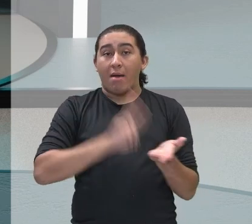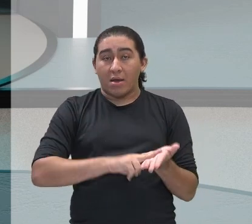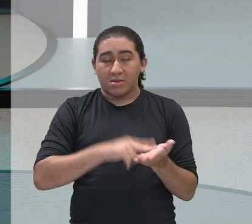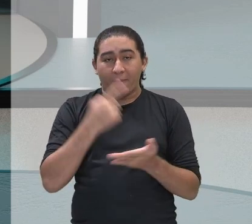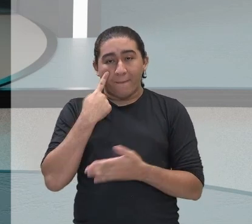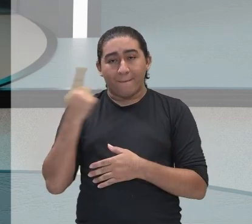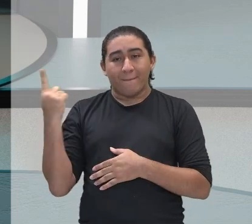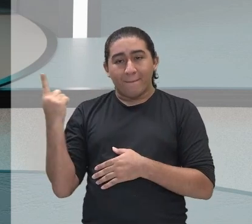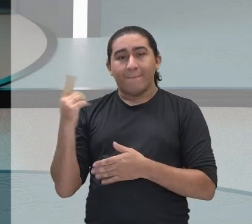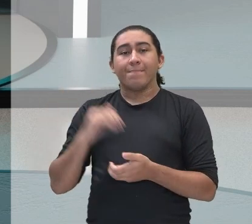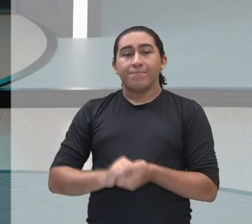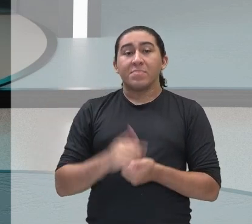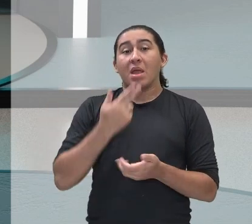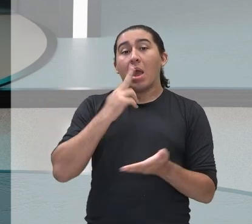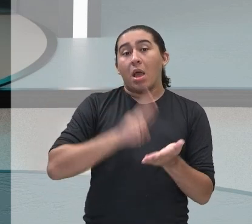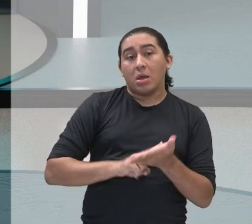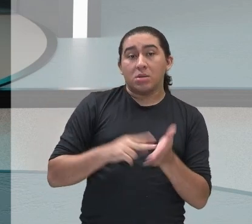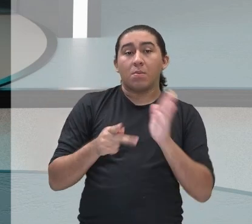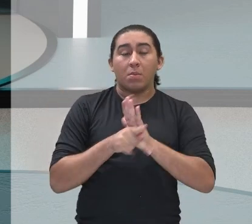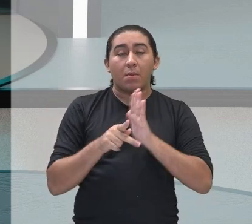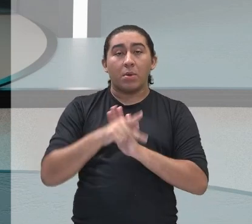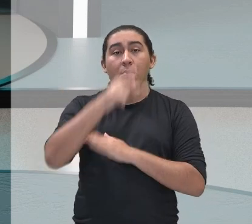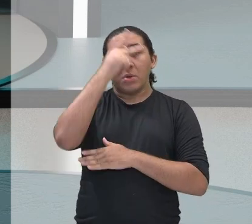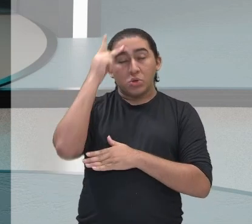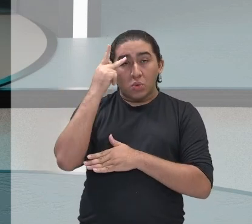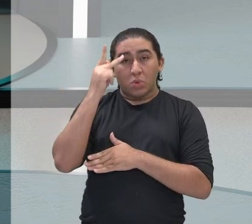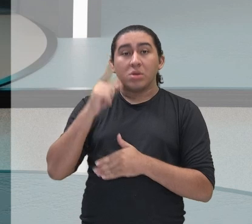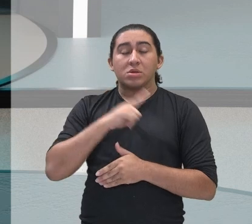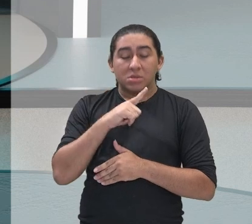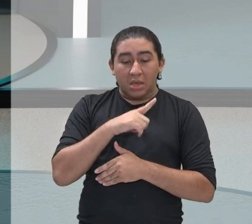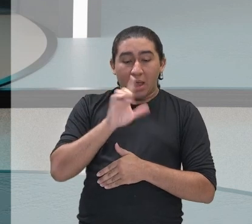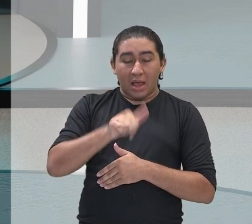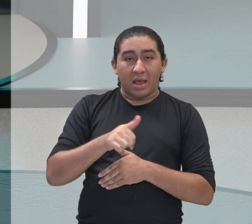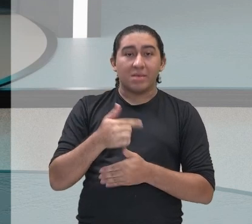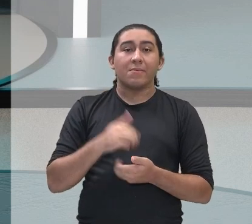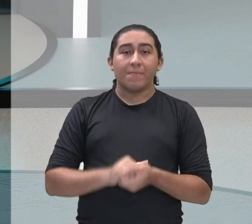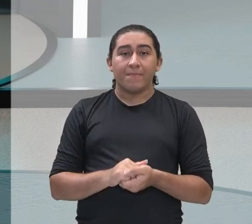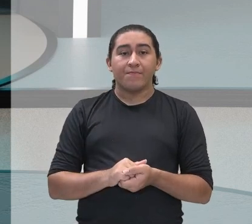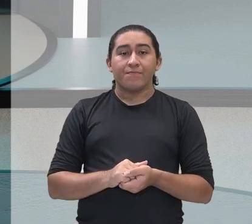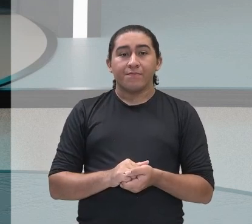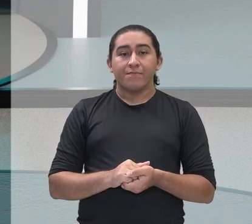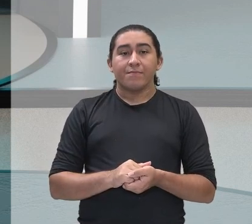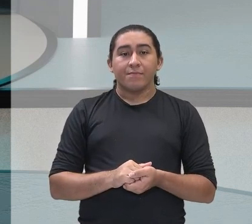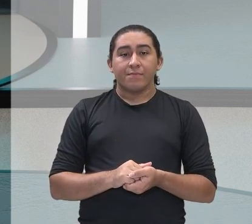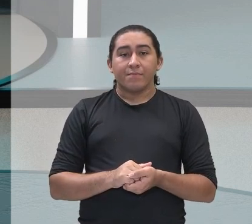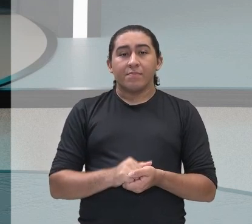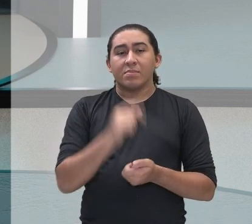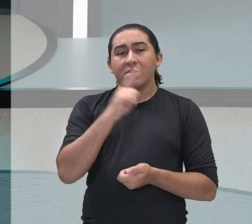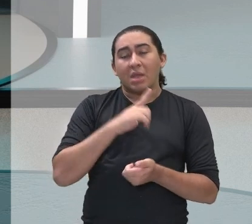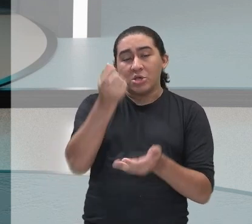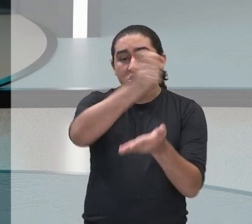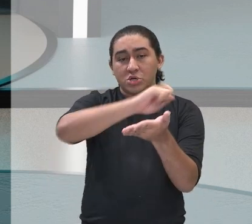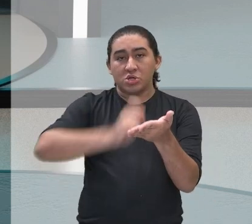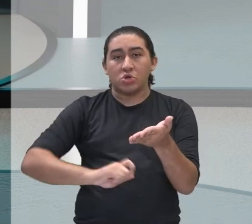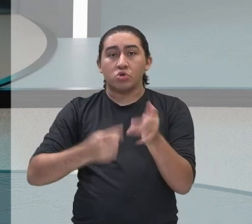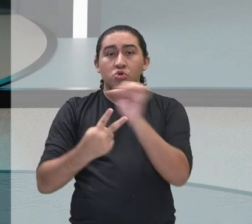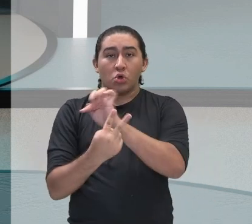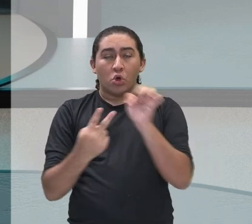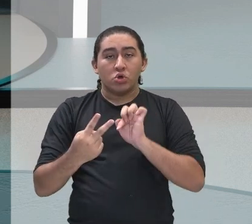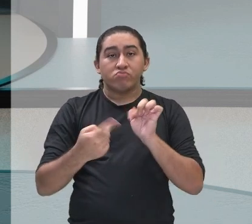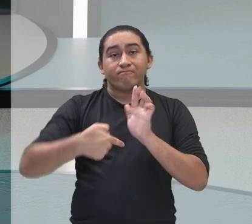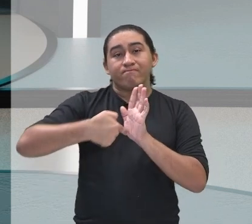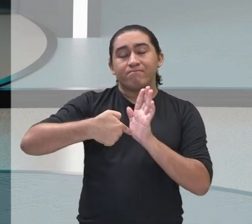As cartas dos missionários jesuítas, escritas nos 2 primeiros séculos de